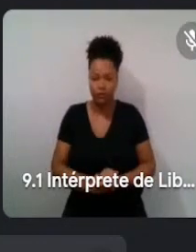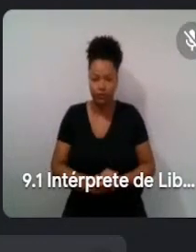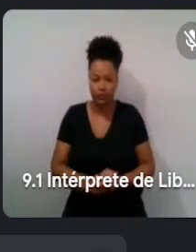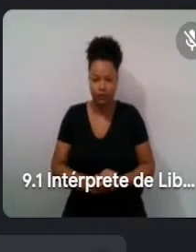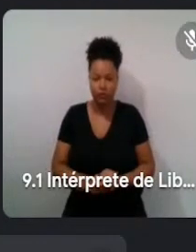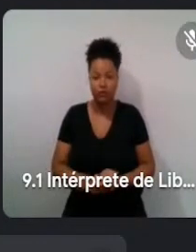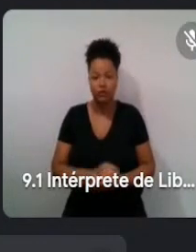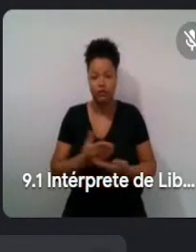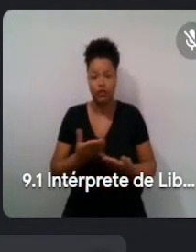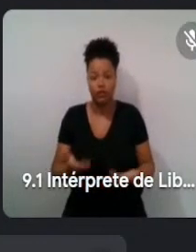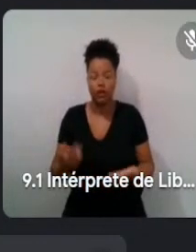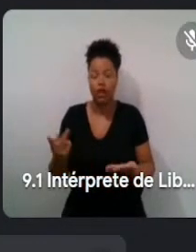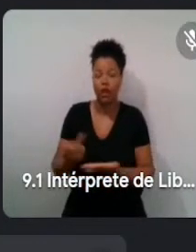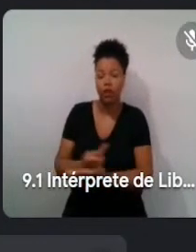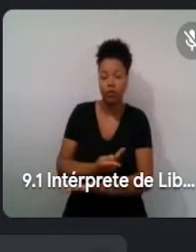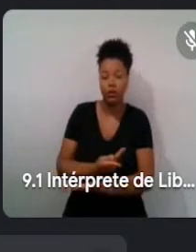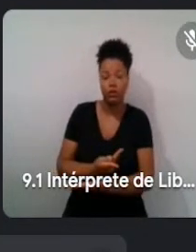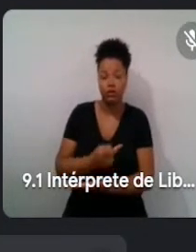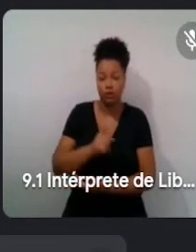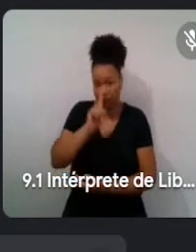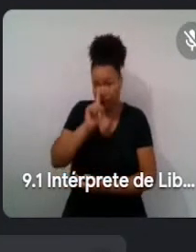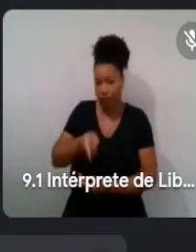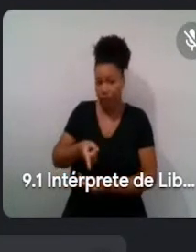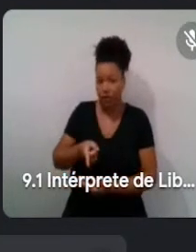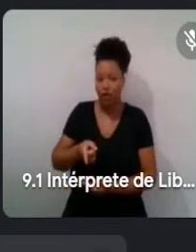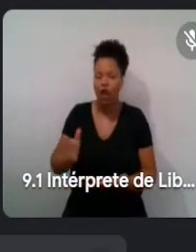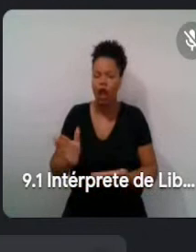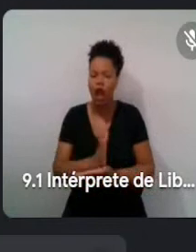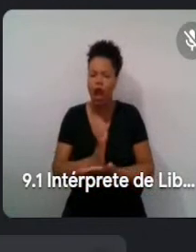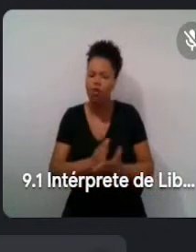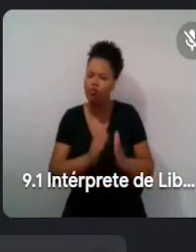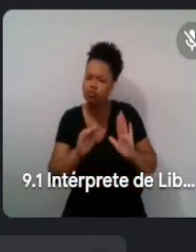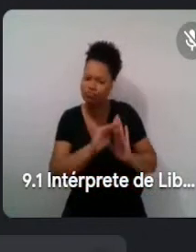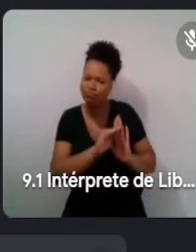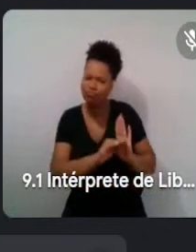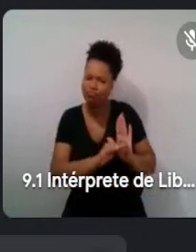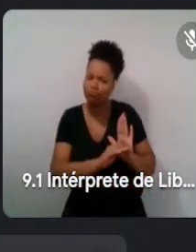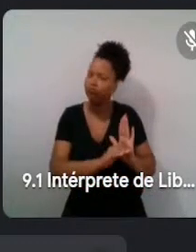O que ocorre, que foi determinado, é que alguns requisitos